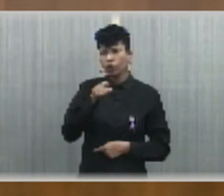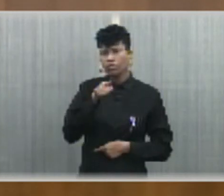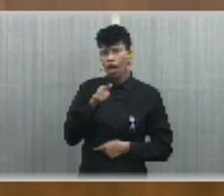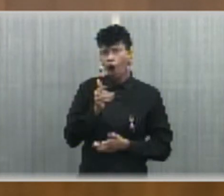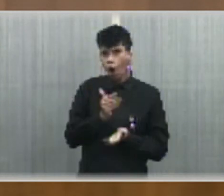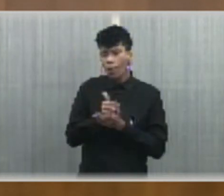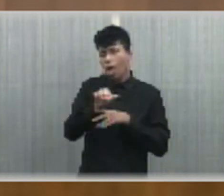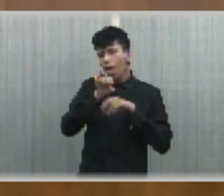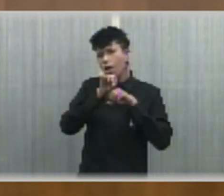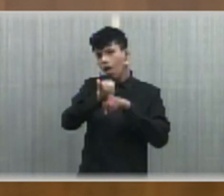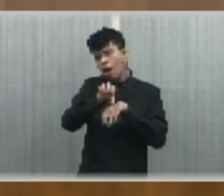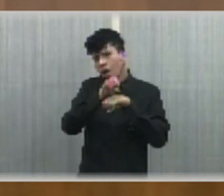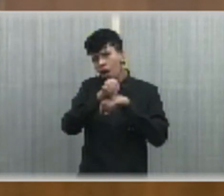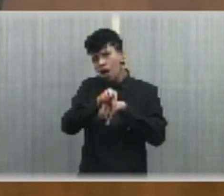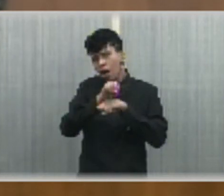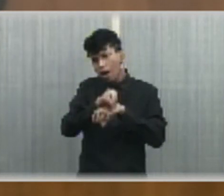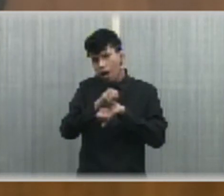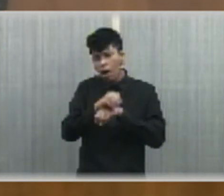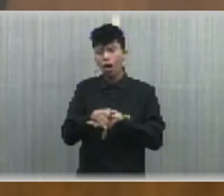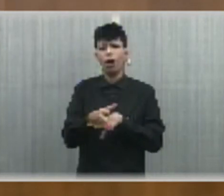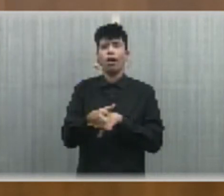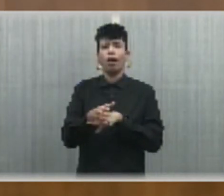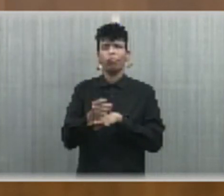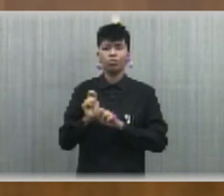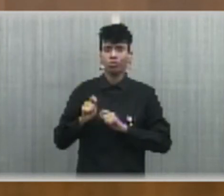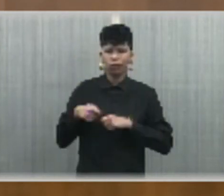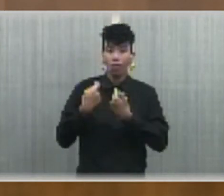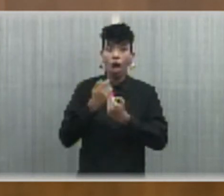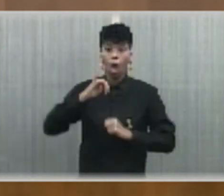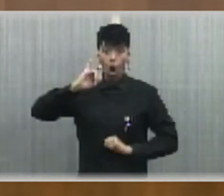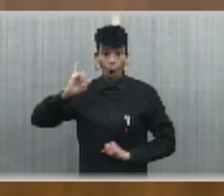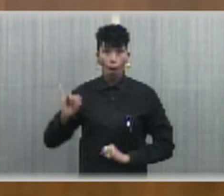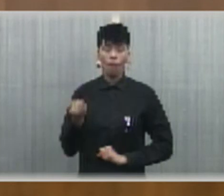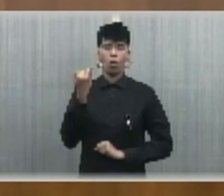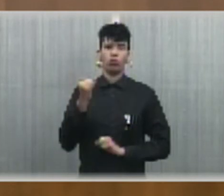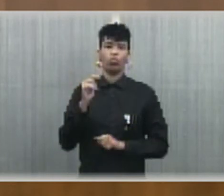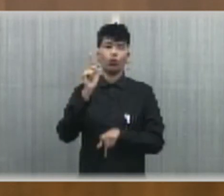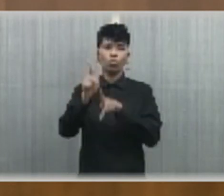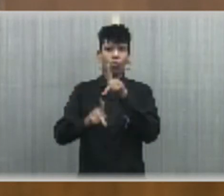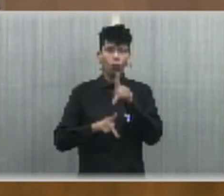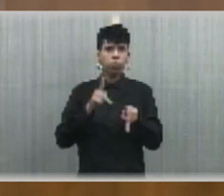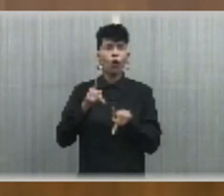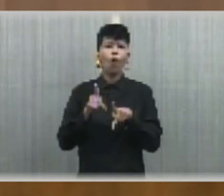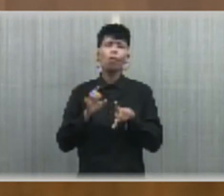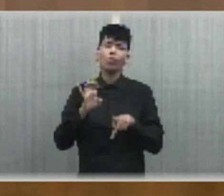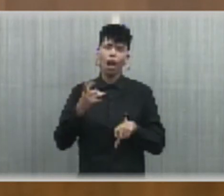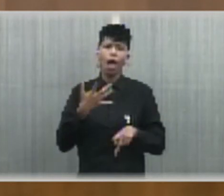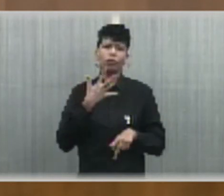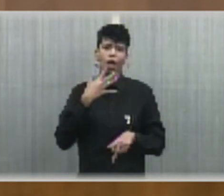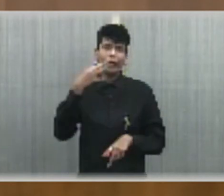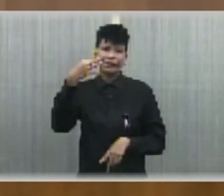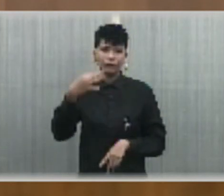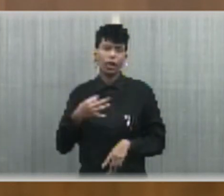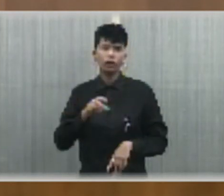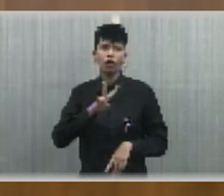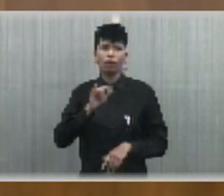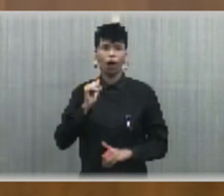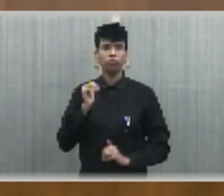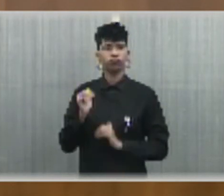educa, quando você dá essa oportunidade às pessoas, certamente ela vai